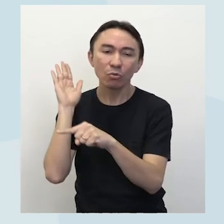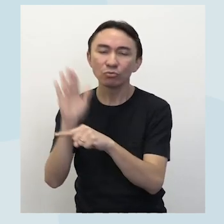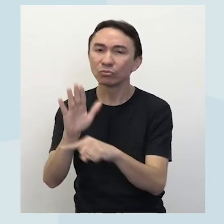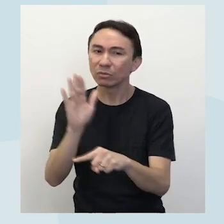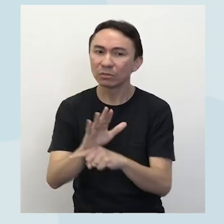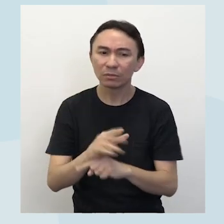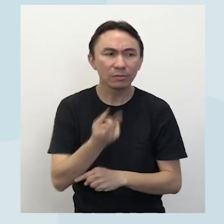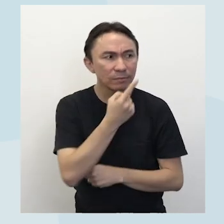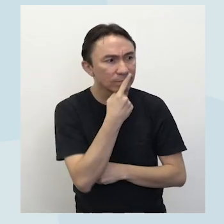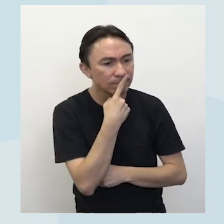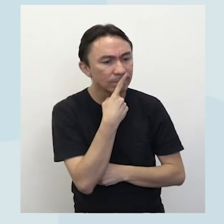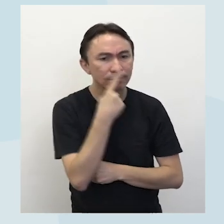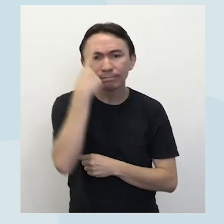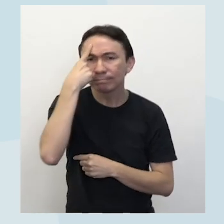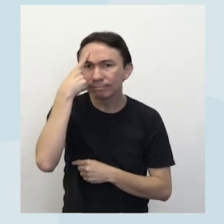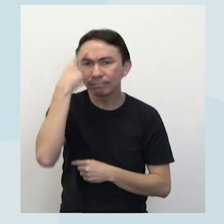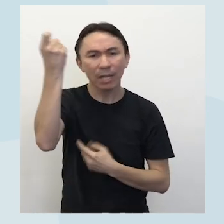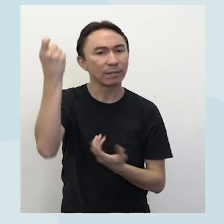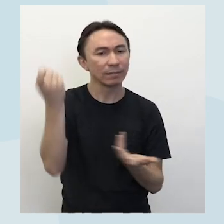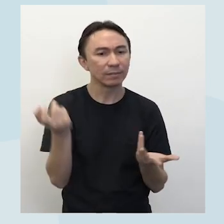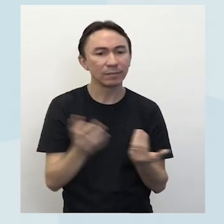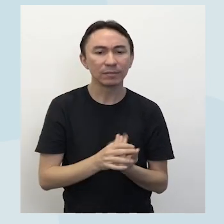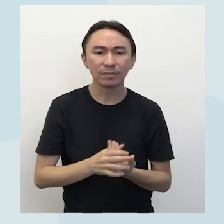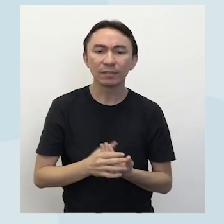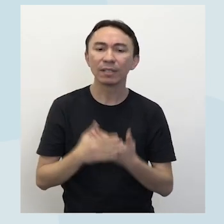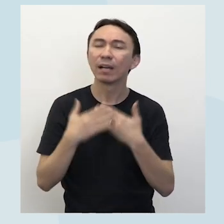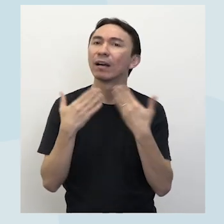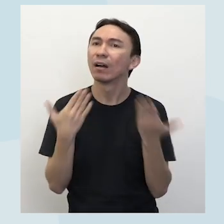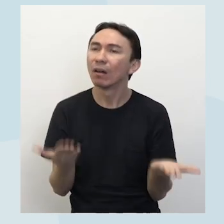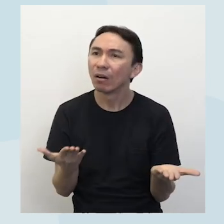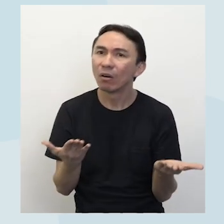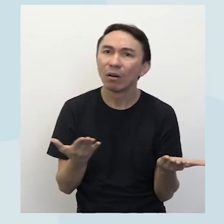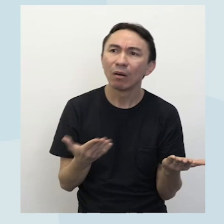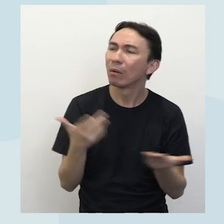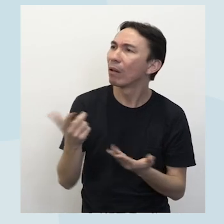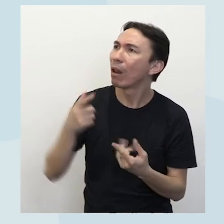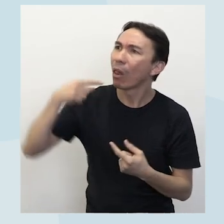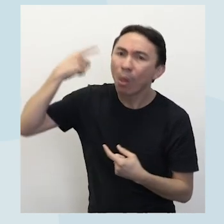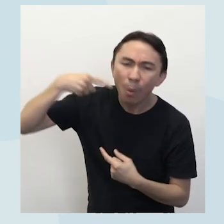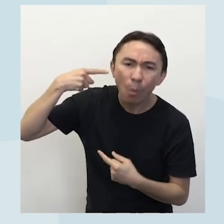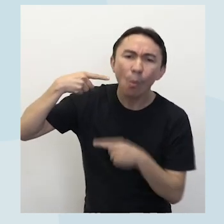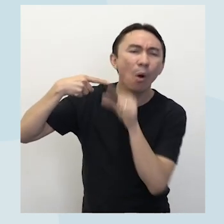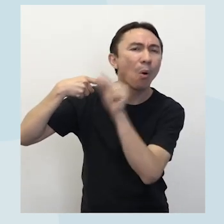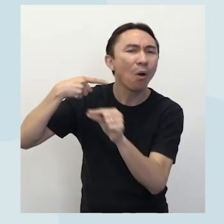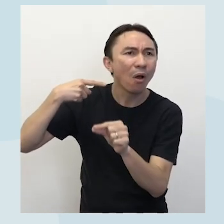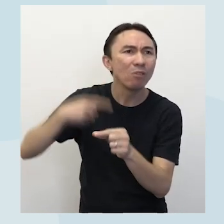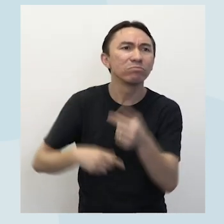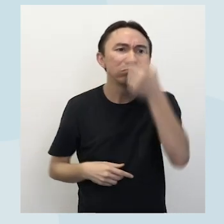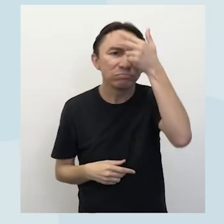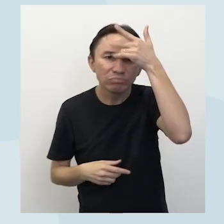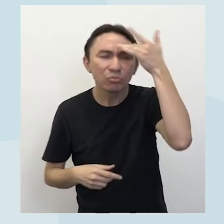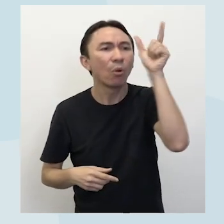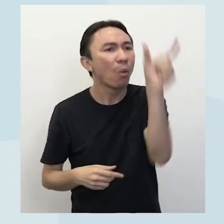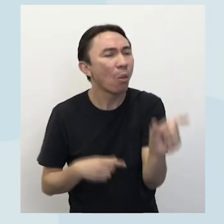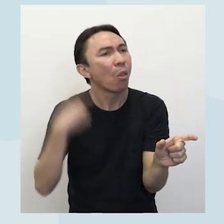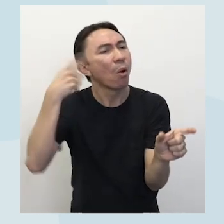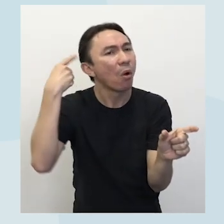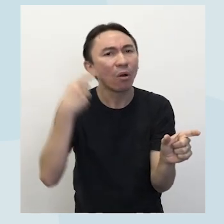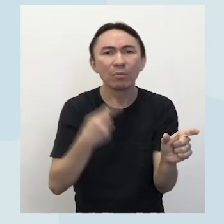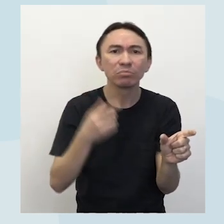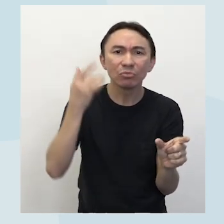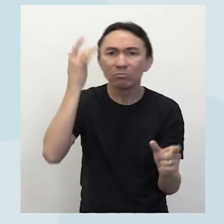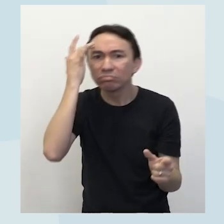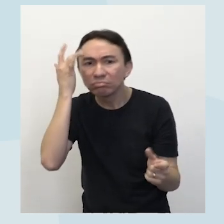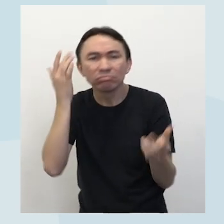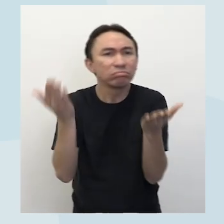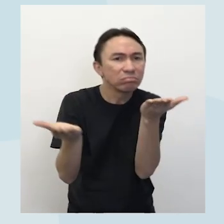ideia na cabeça e pensa isso. Afinal, o que é a loucura? Quem é o louco? Quem é equilibrado? Isso,